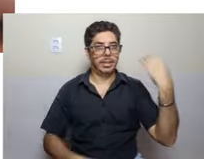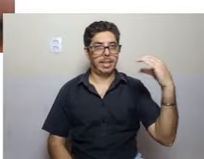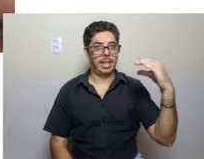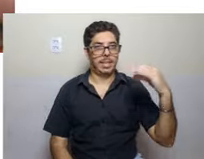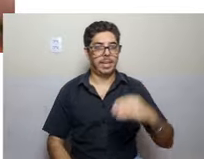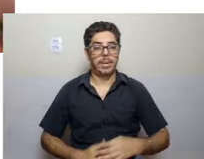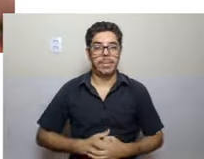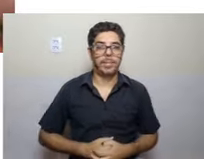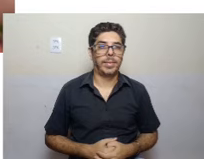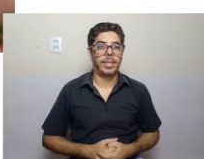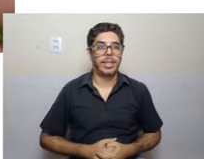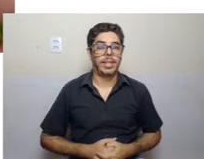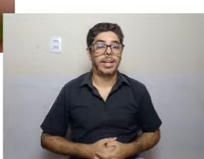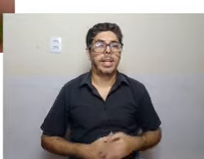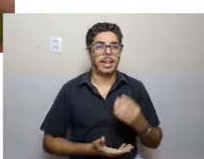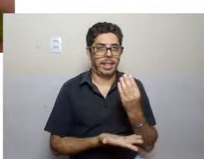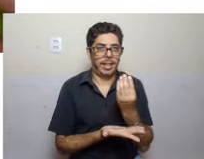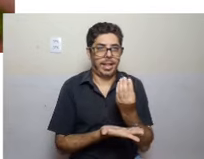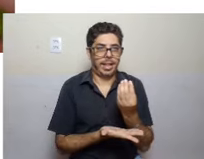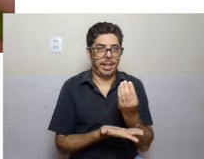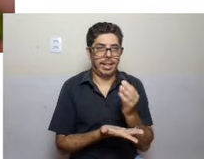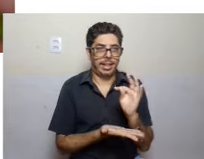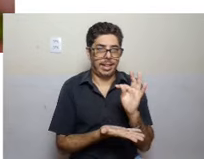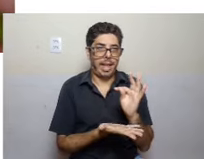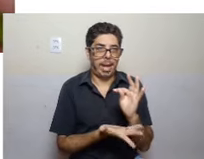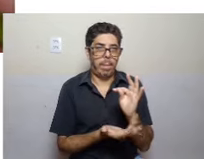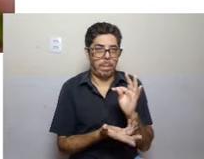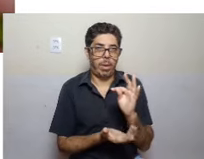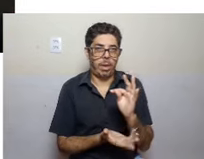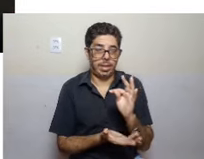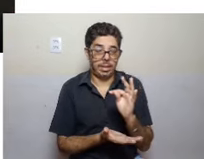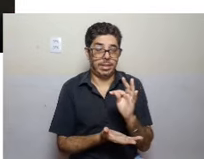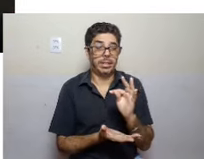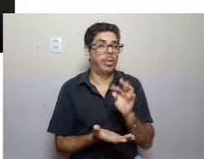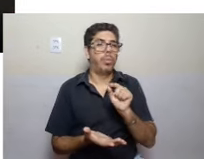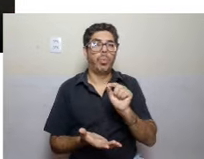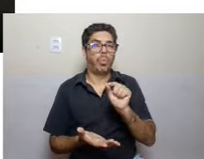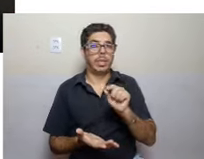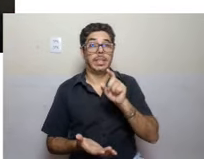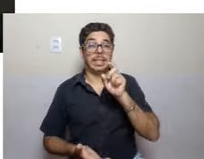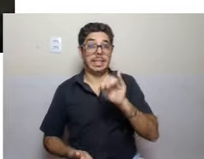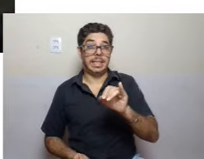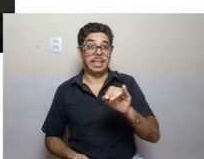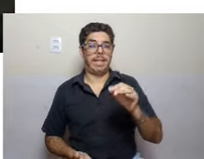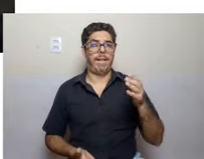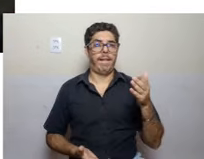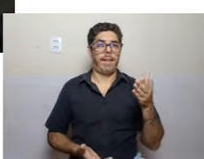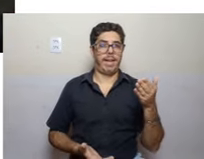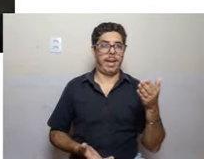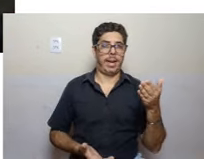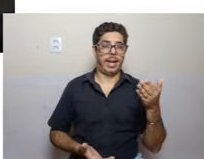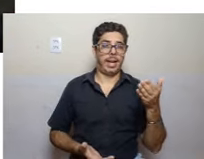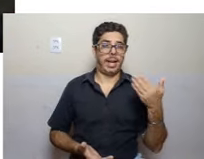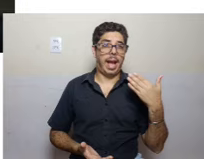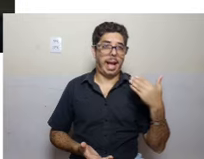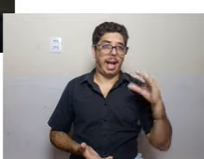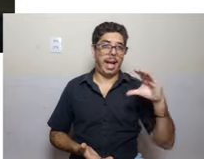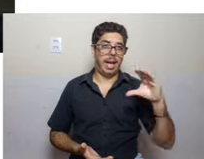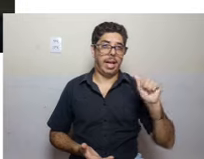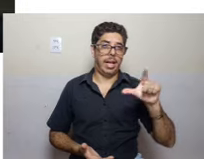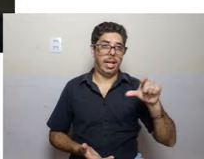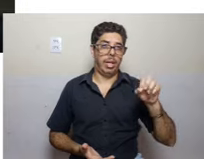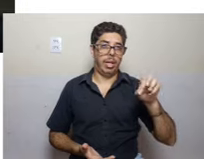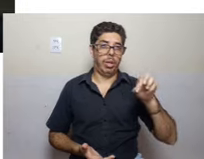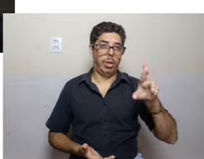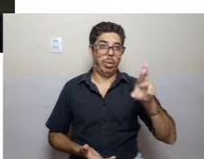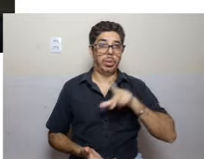Na termodinâmica, vimos que o calor só pode fluir no material condutor se houver uma diferença de temperatura entre as suas extremidades. A